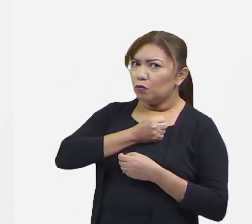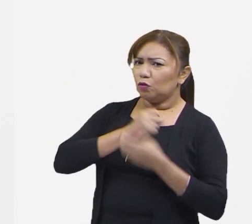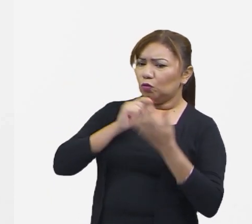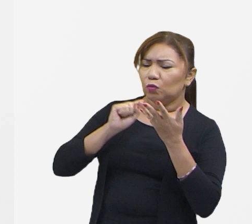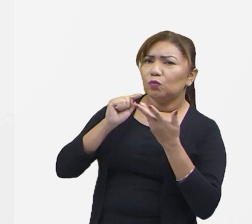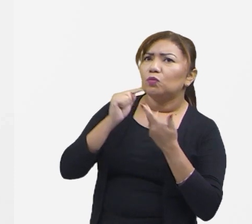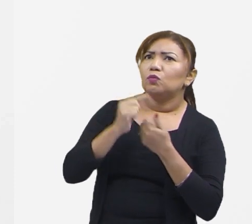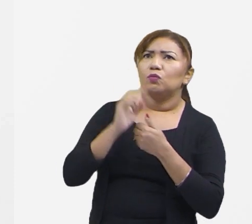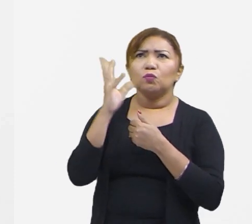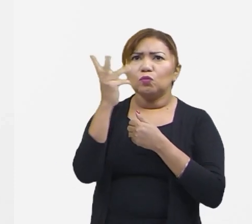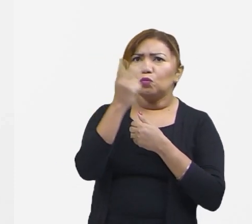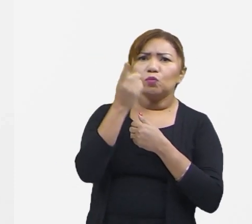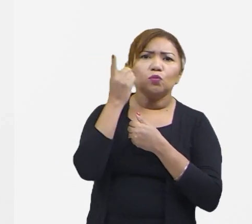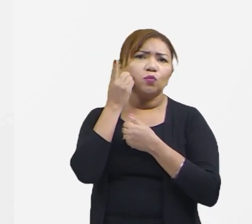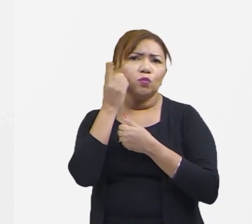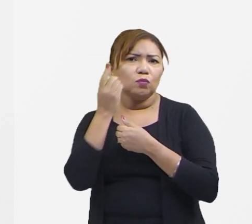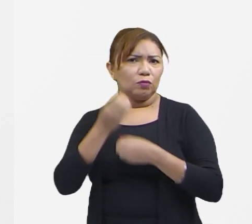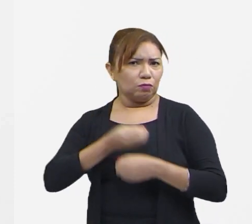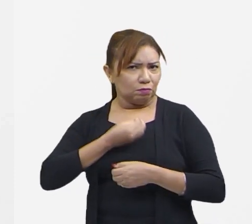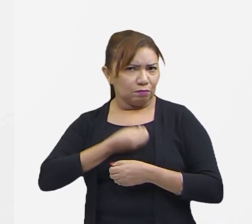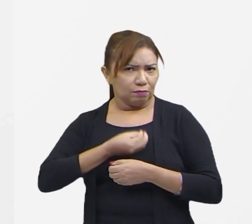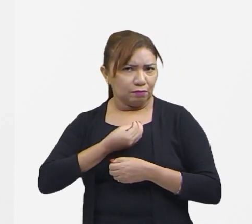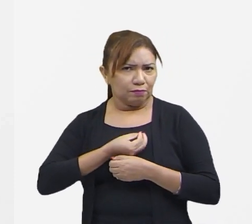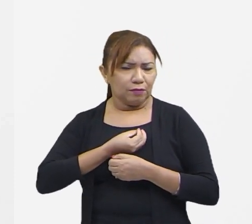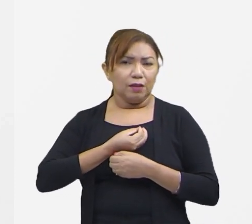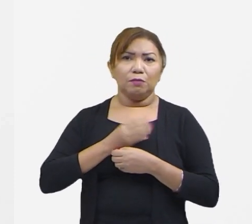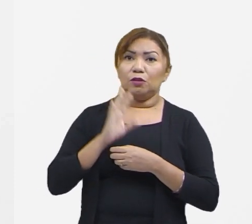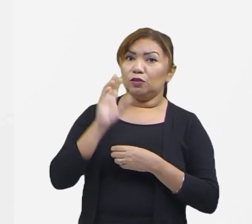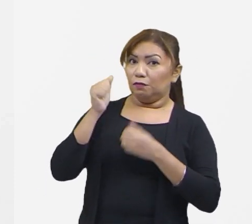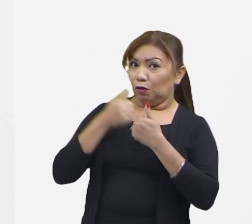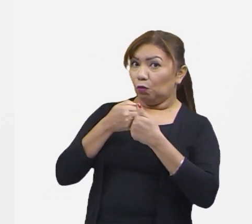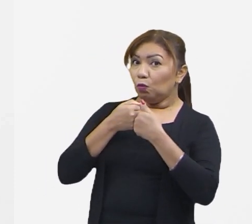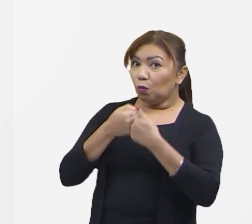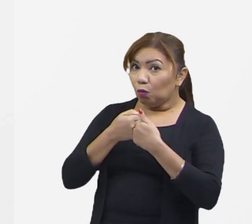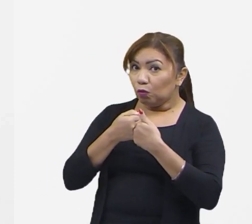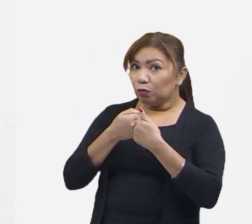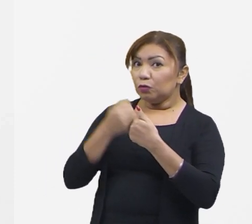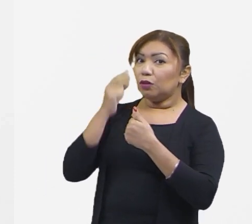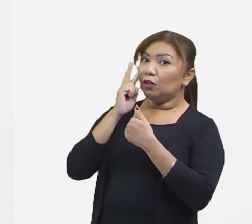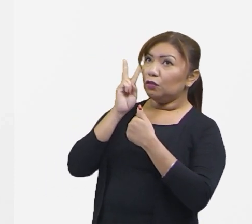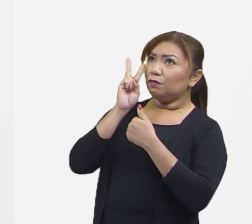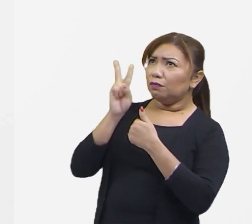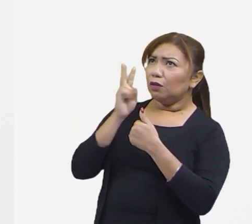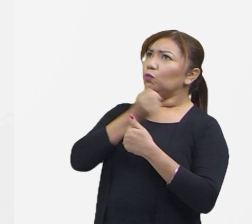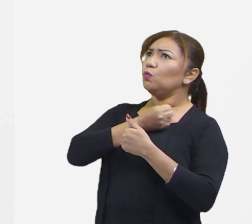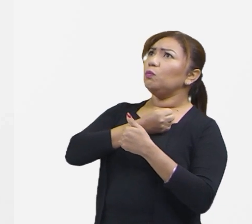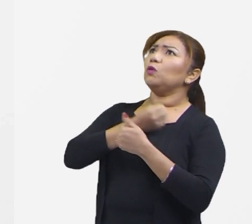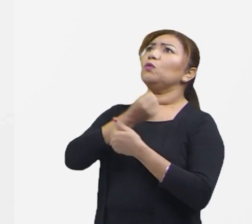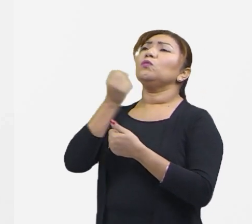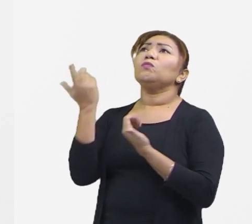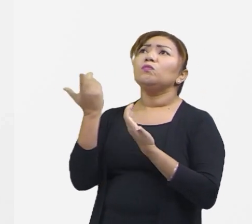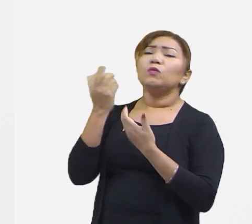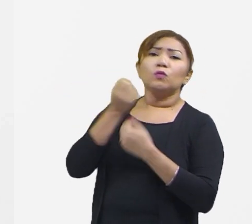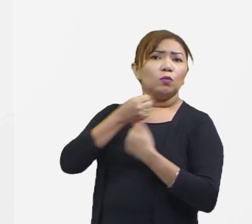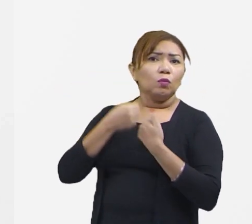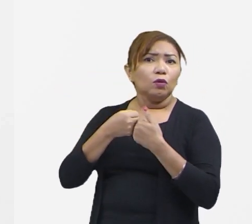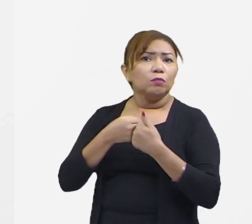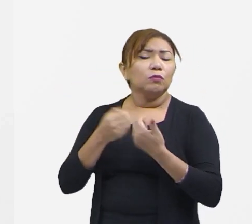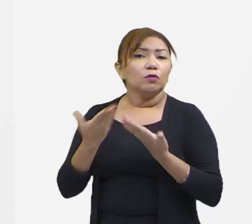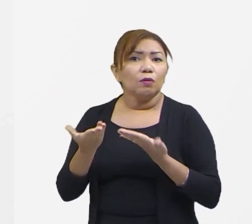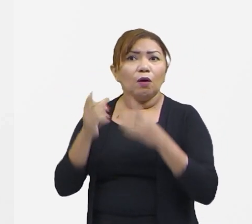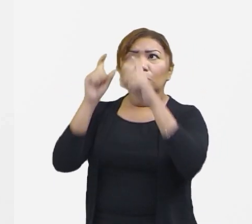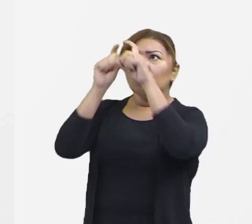dia. Para pegarmos um ônibus, ele nos orienta para onde vamos. Os ônibus hoje têm